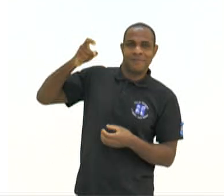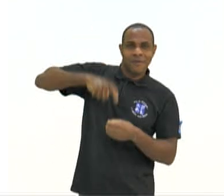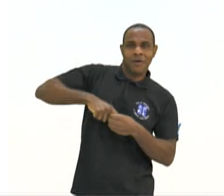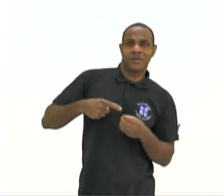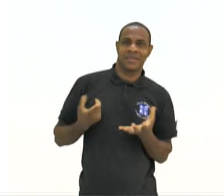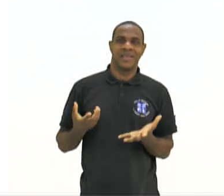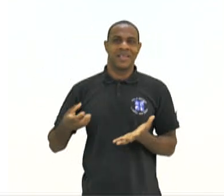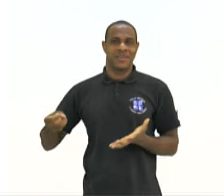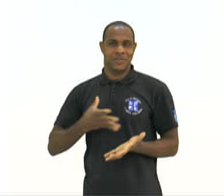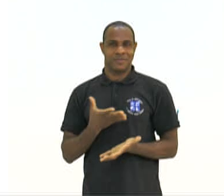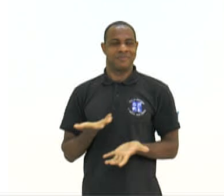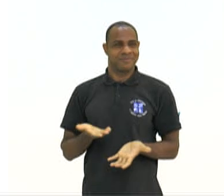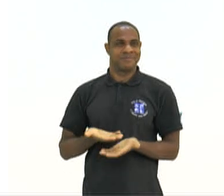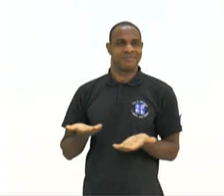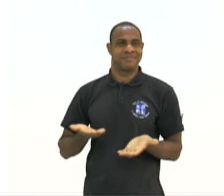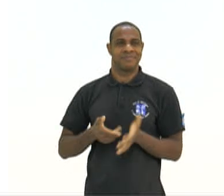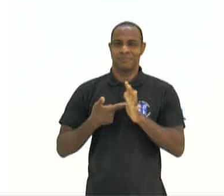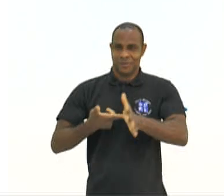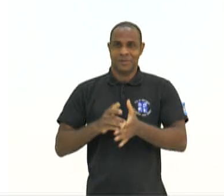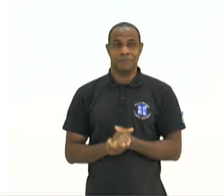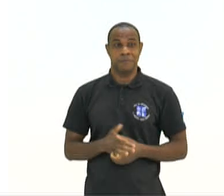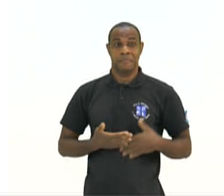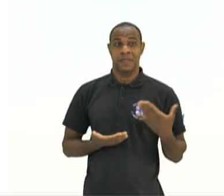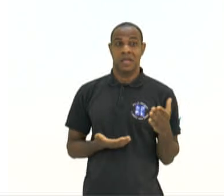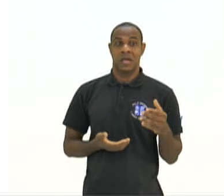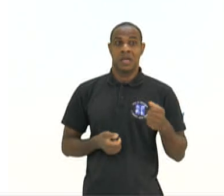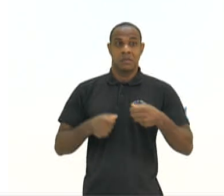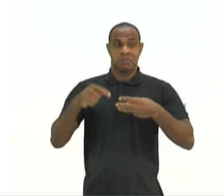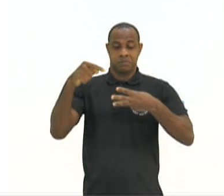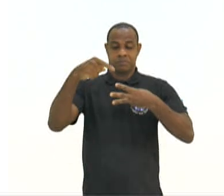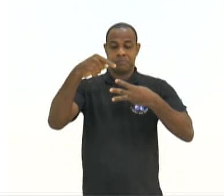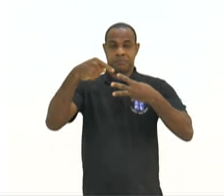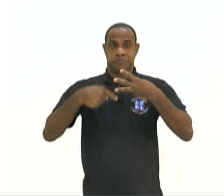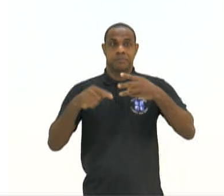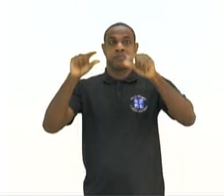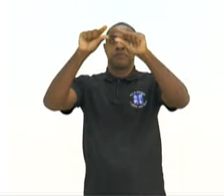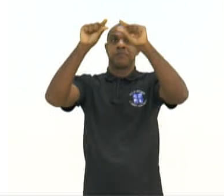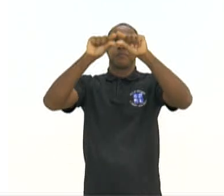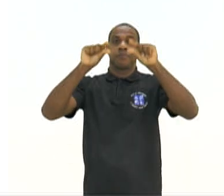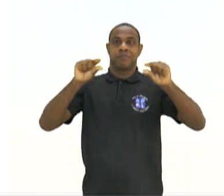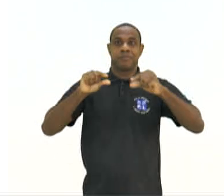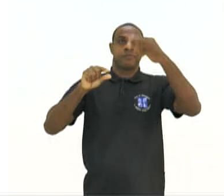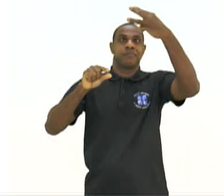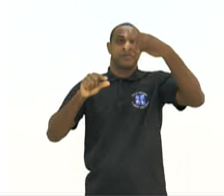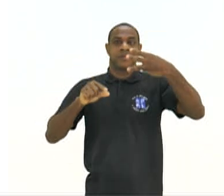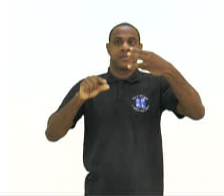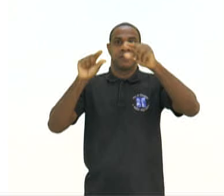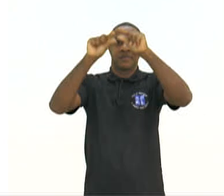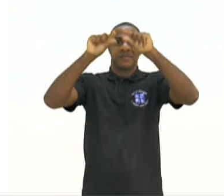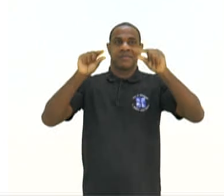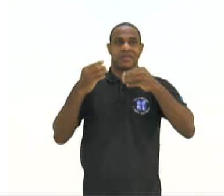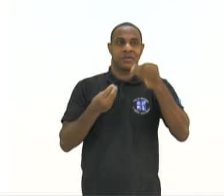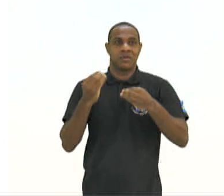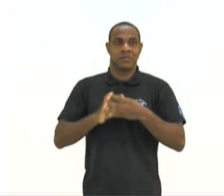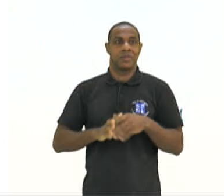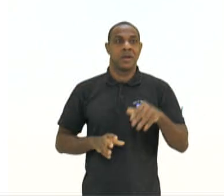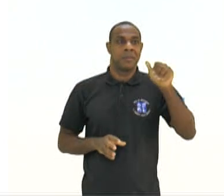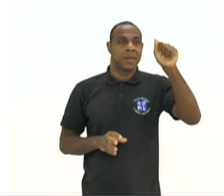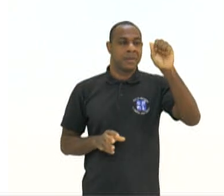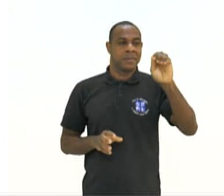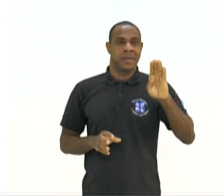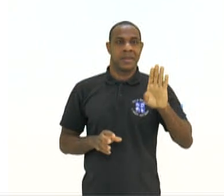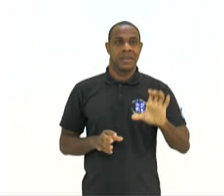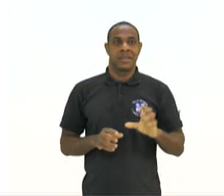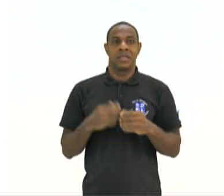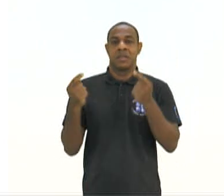três frases, only sentence one is correct. B, all of them is correct. C, only